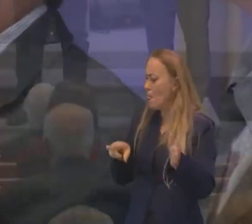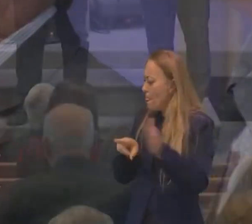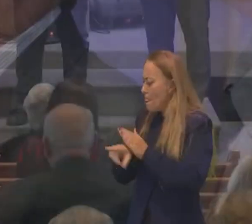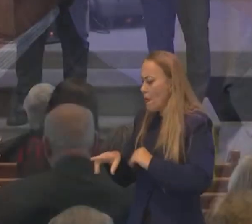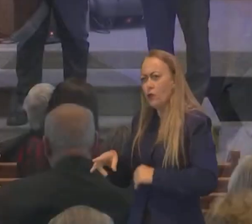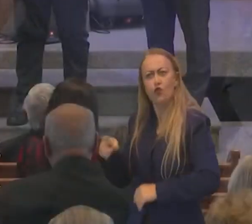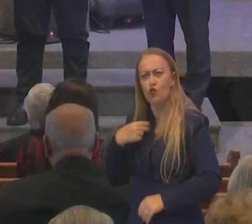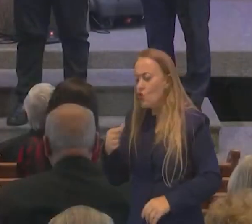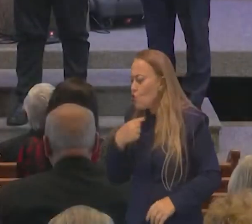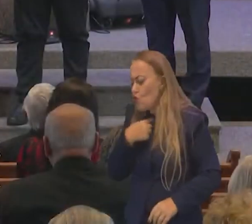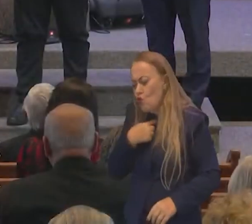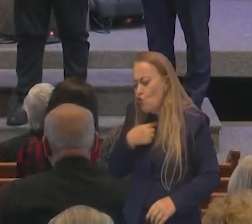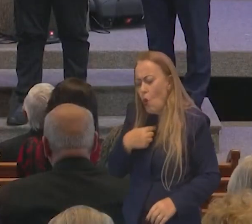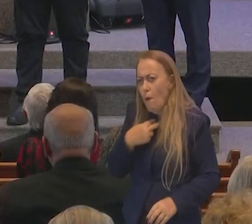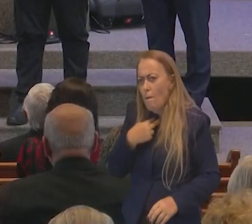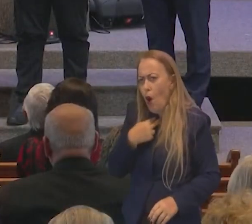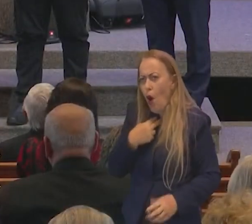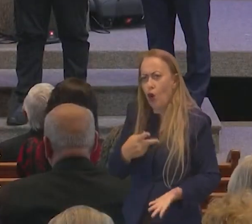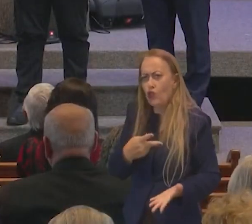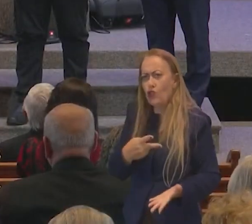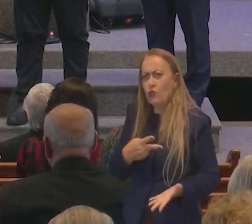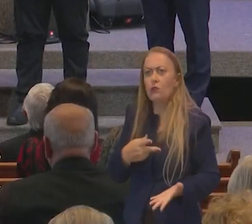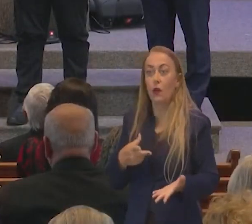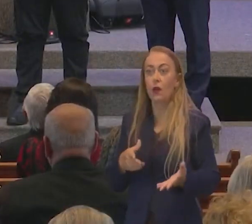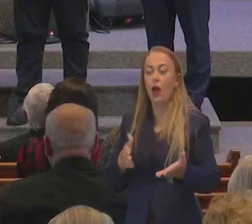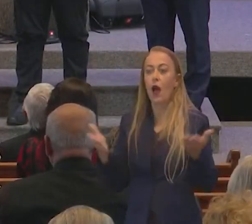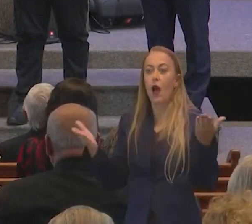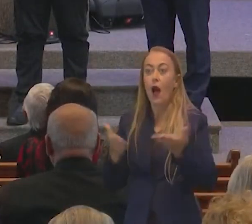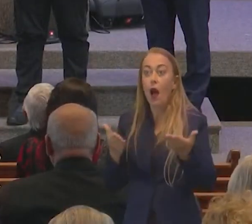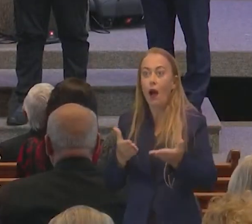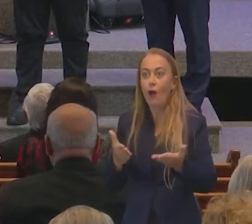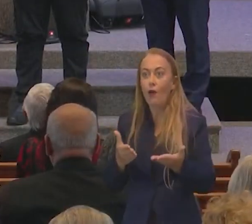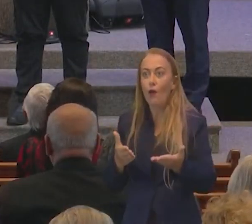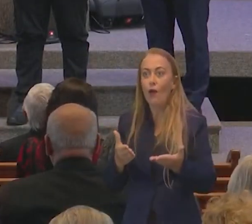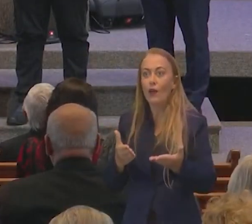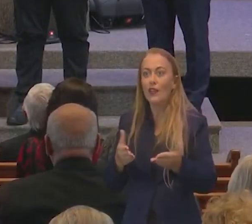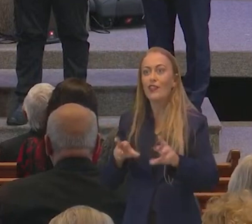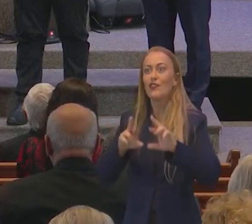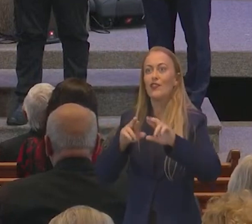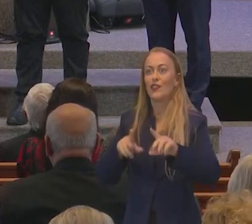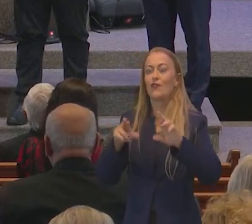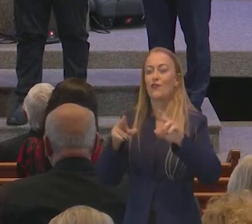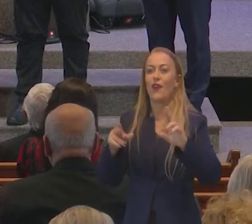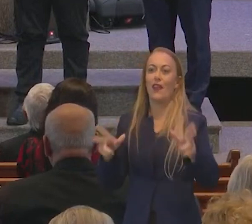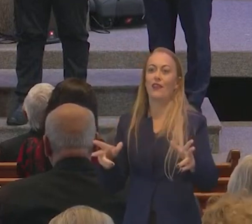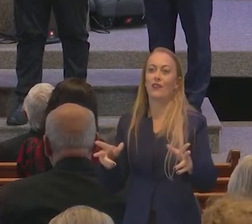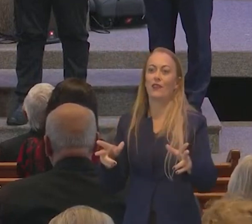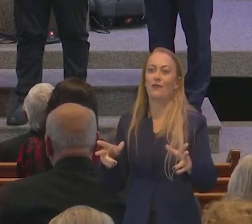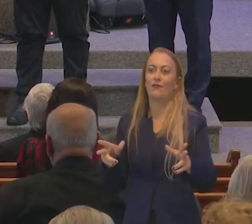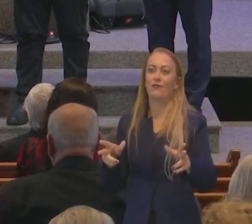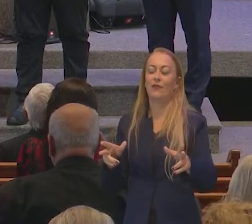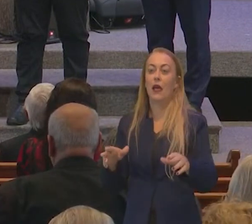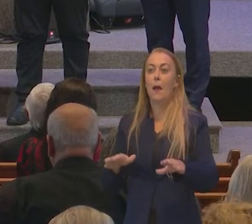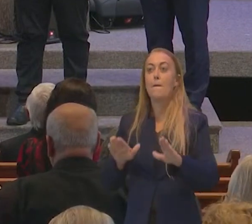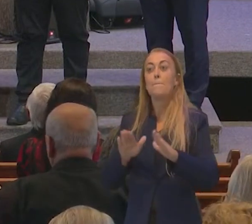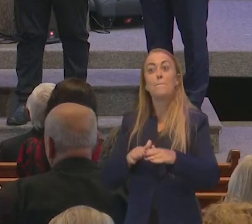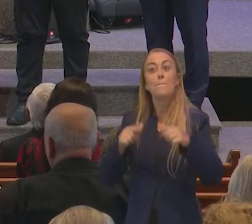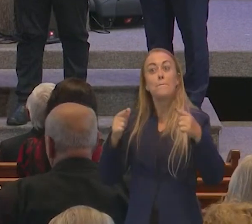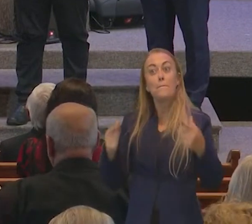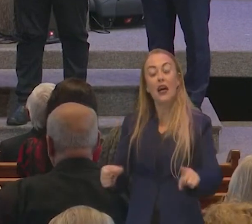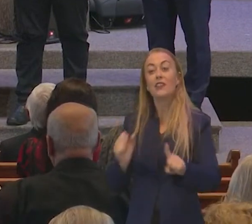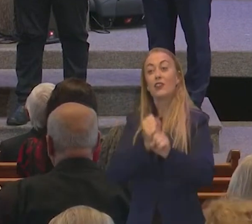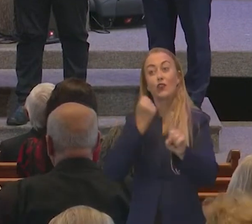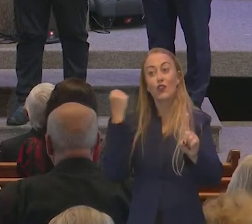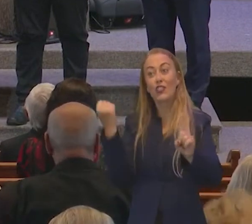seu, obedeça. E quantos se livraram do crime porque tinha esse tipo de amor em casa? Mas a nossa sociedade